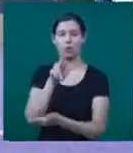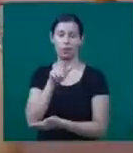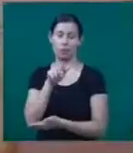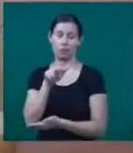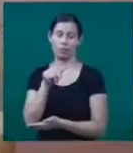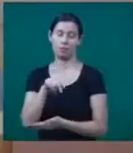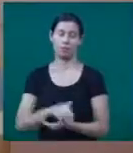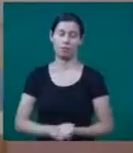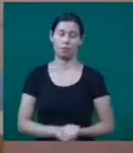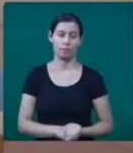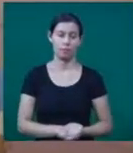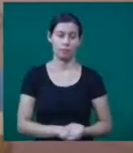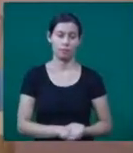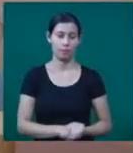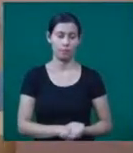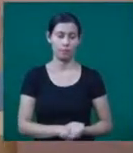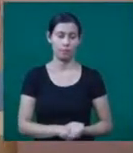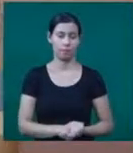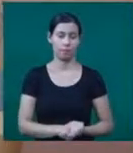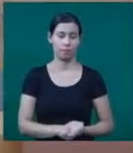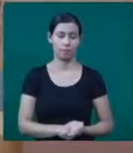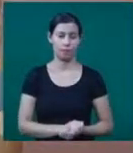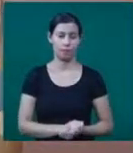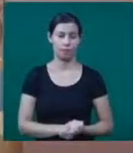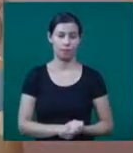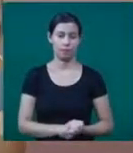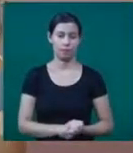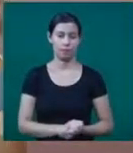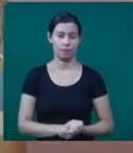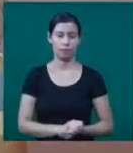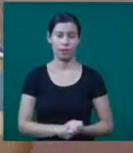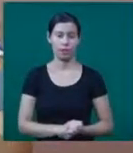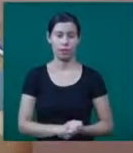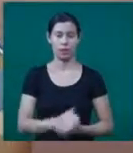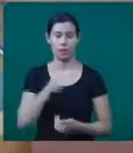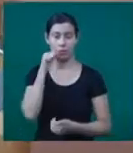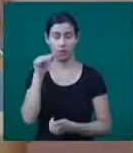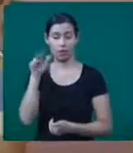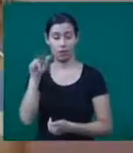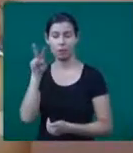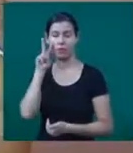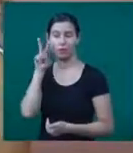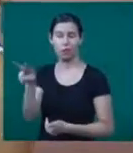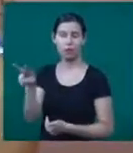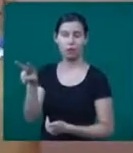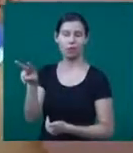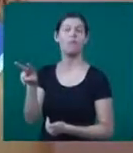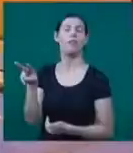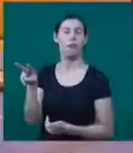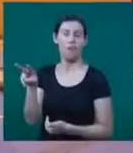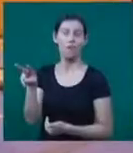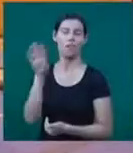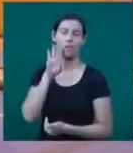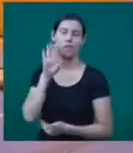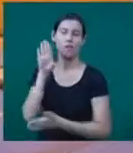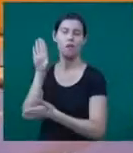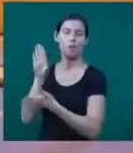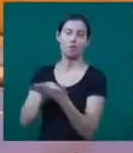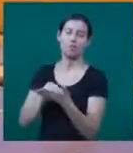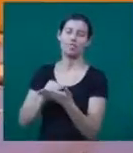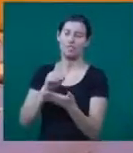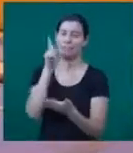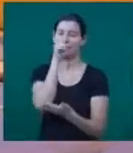ginasta. A gente treina a inversão, ela faz coisa, eu tento, tipo, que imitar, só que eu não consigo. Marina está